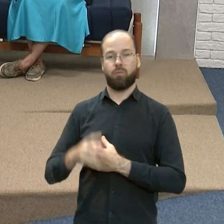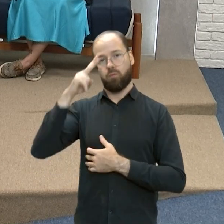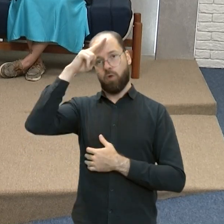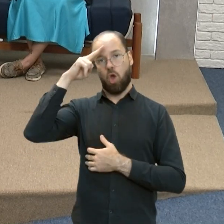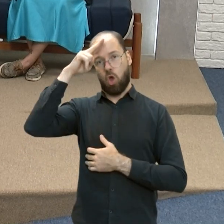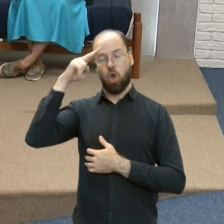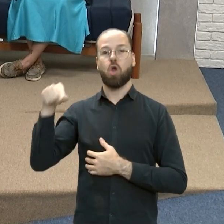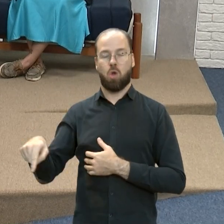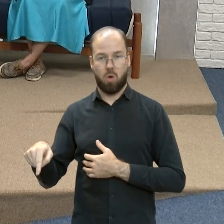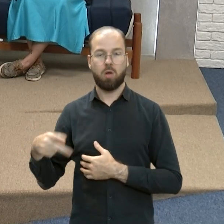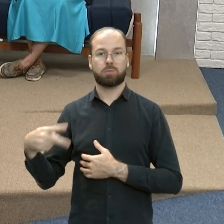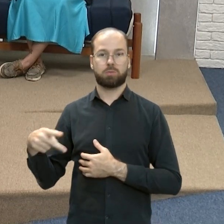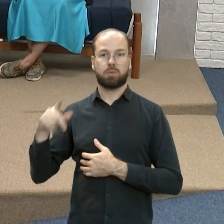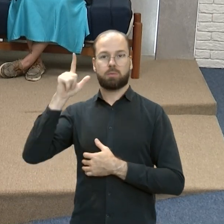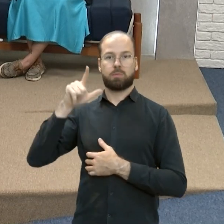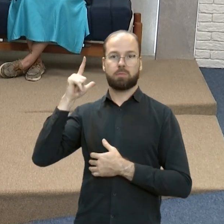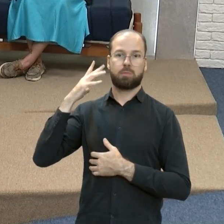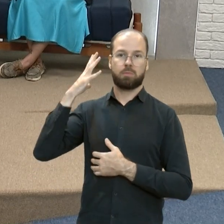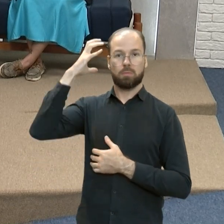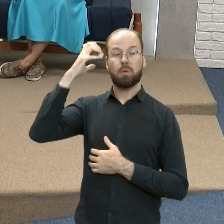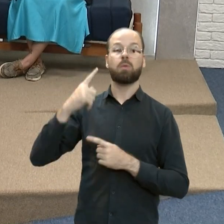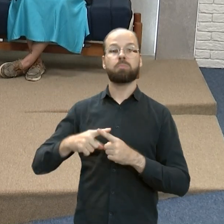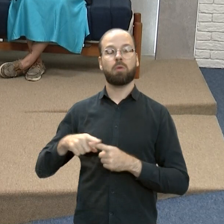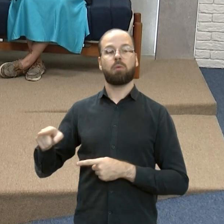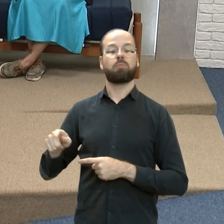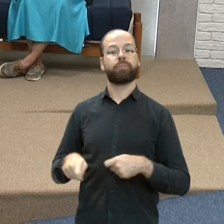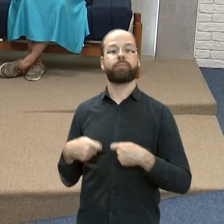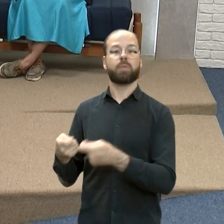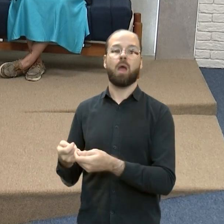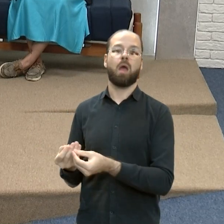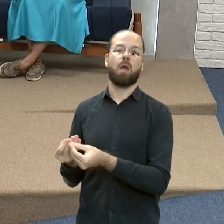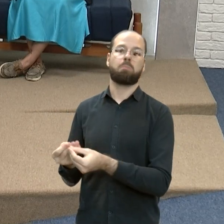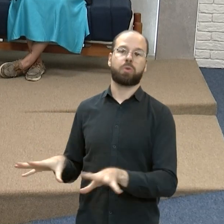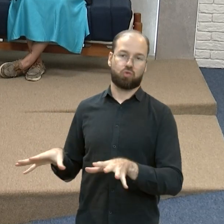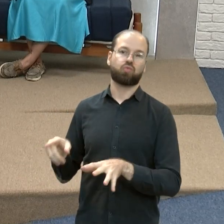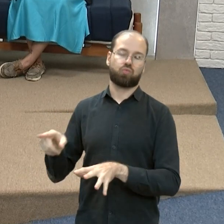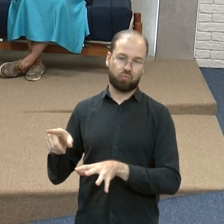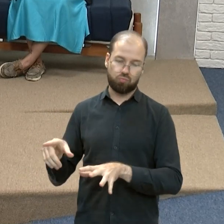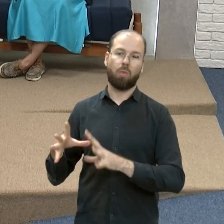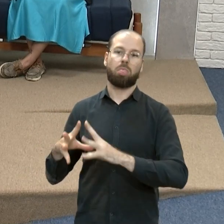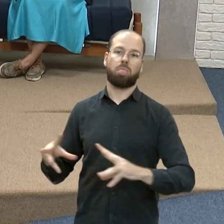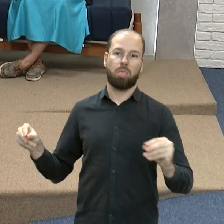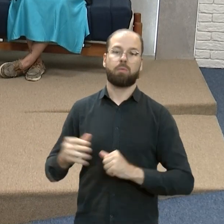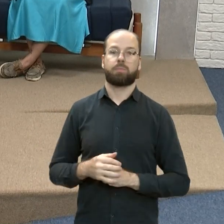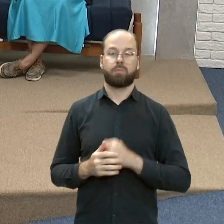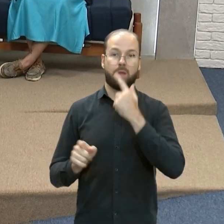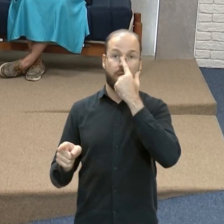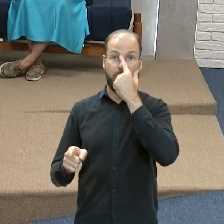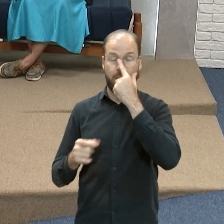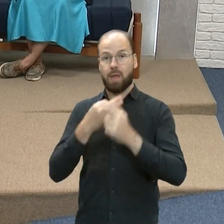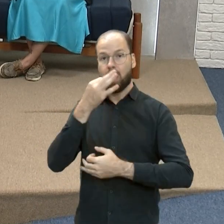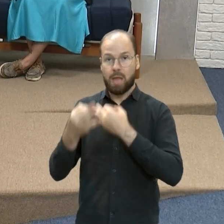cima da obra e criou, de certa forma, esse apagamento, né? Não só essa crítica, mas toda